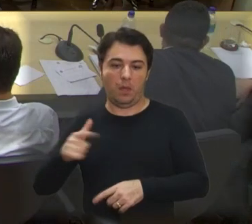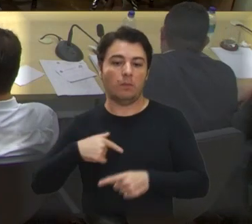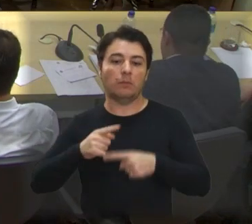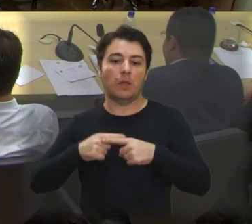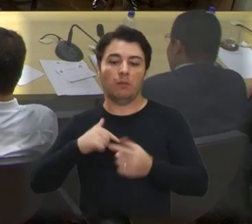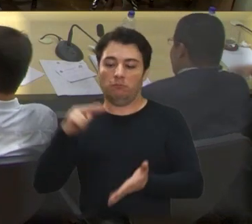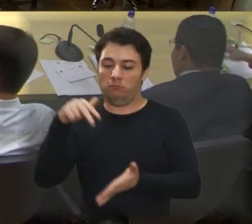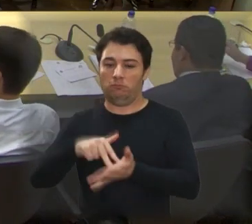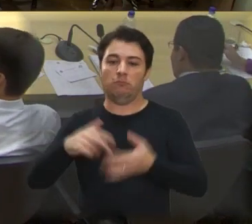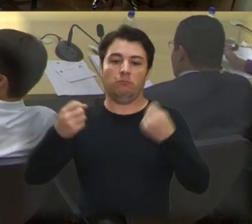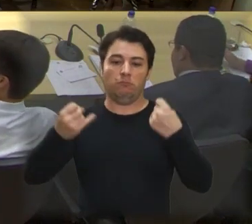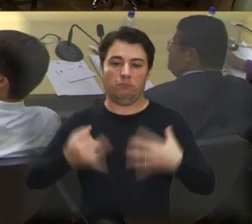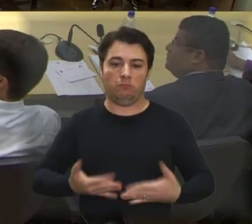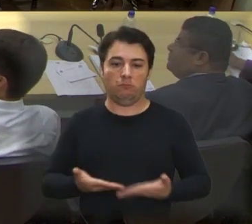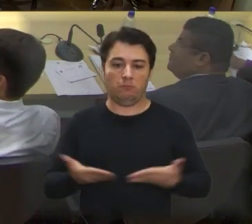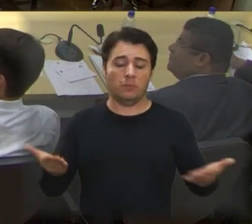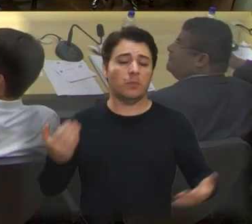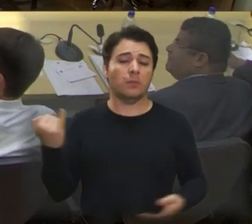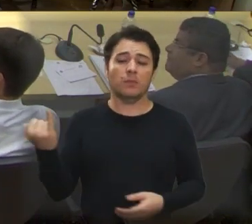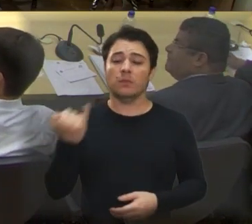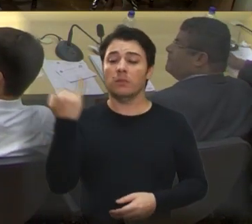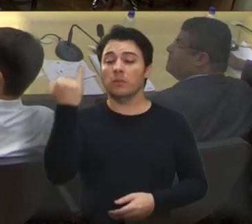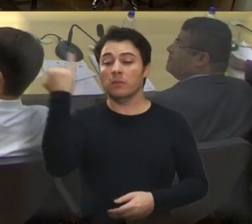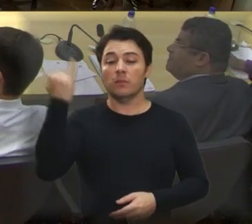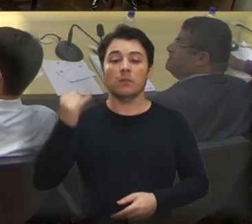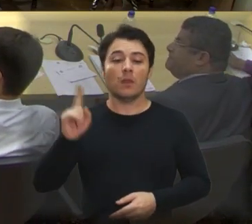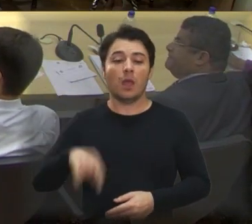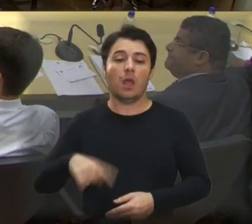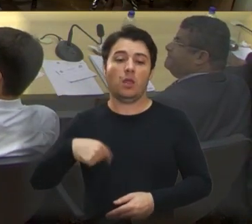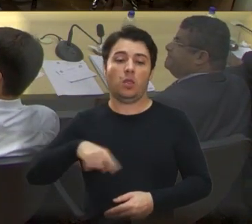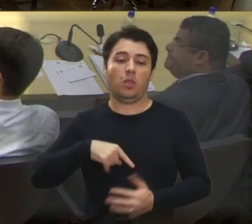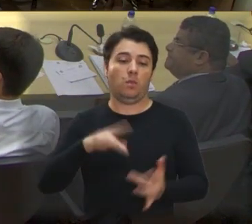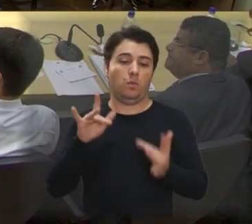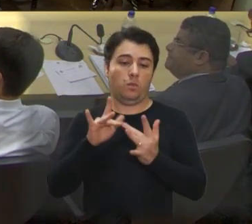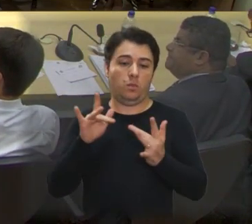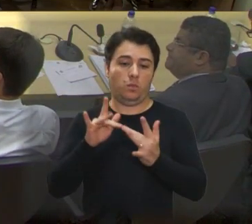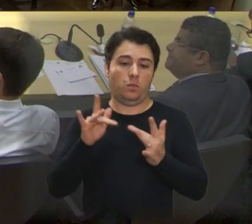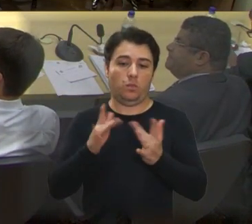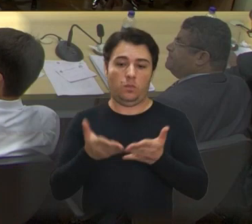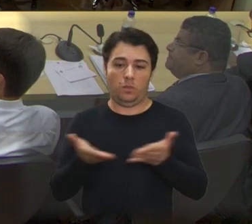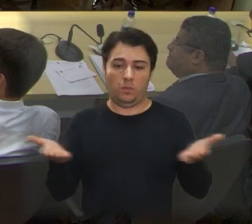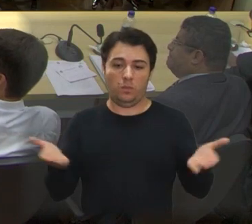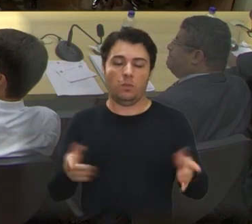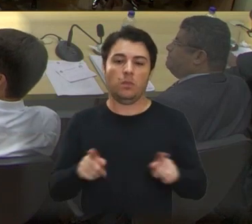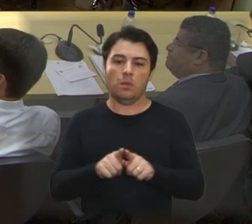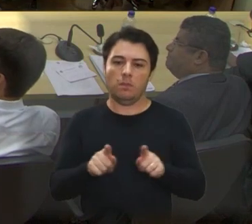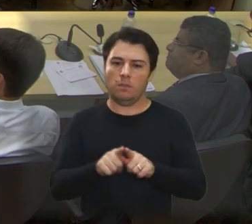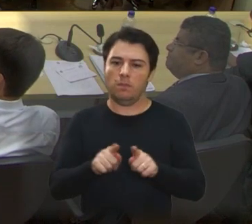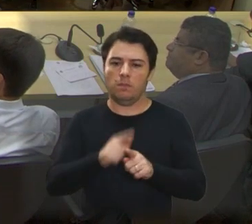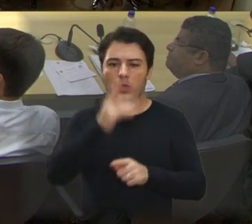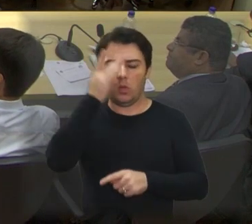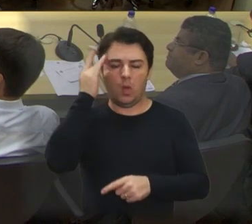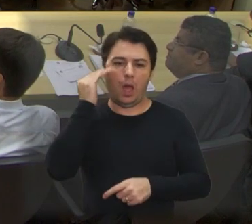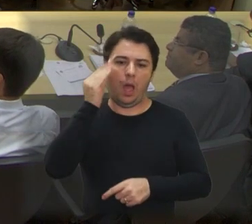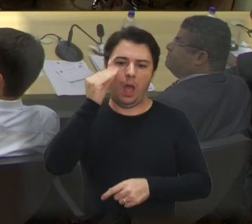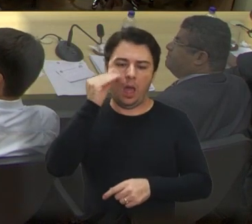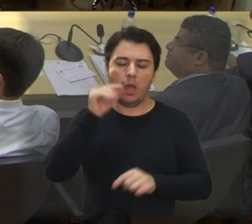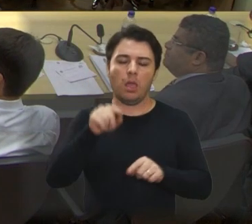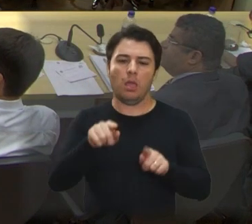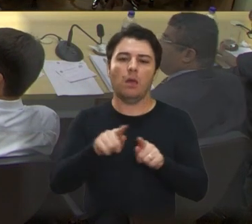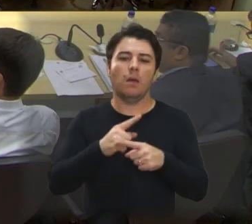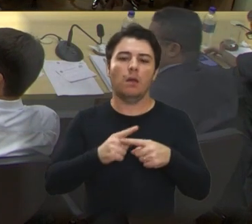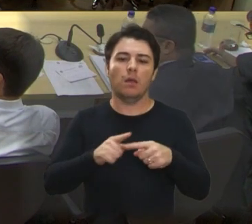aqui prestando esclarecimento para vocês acho que é importante esse esse contato com os municípios e as pessoas que as